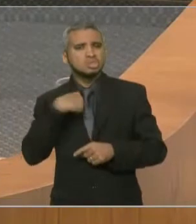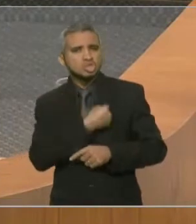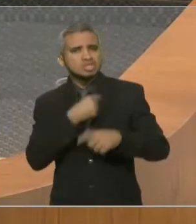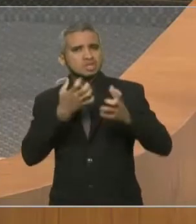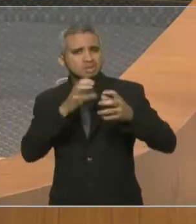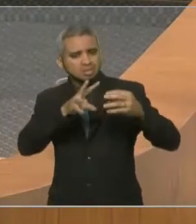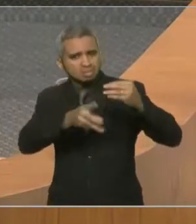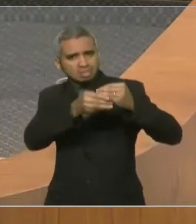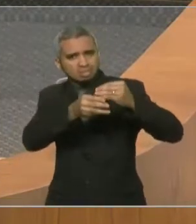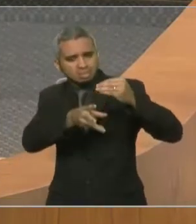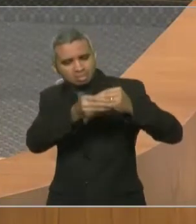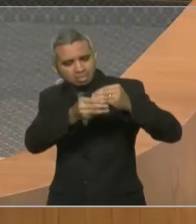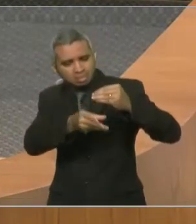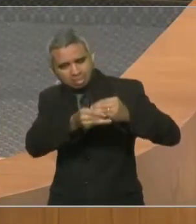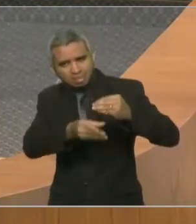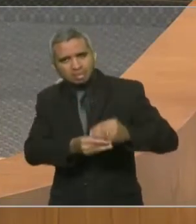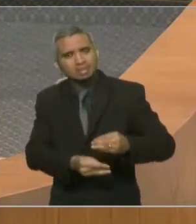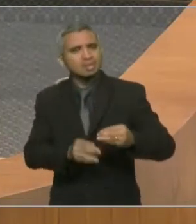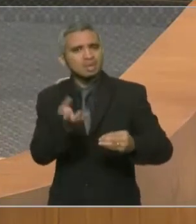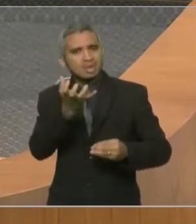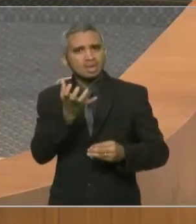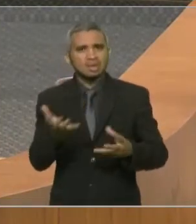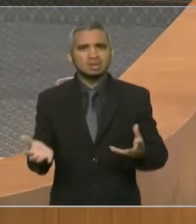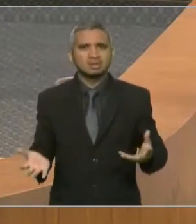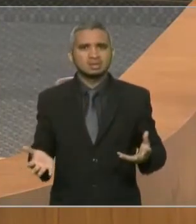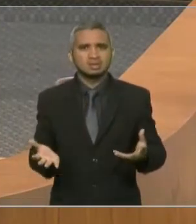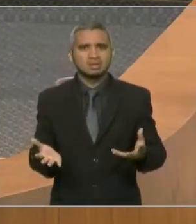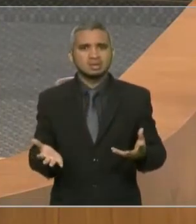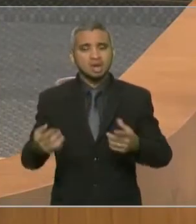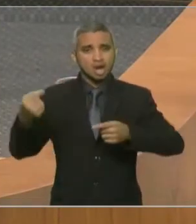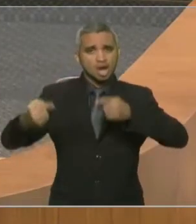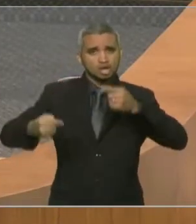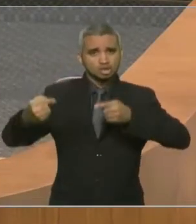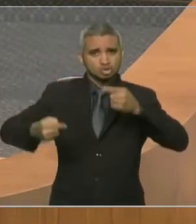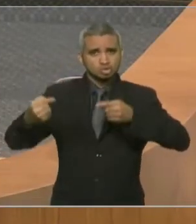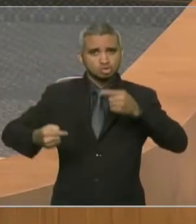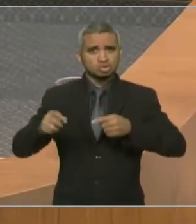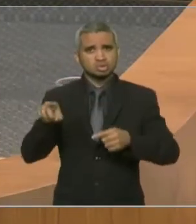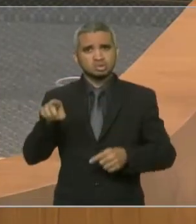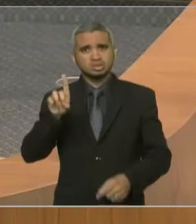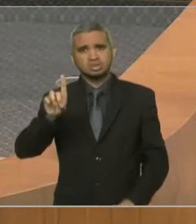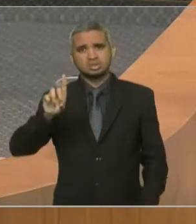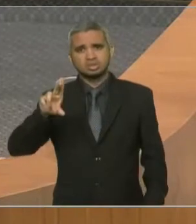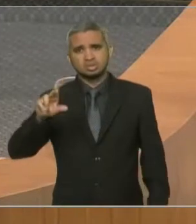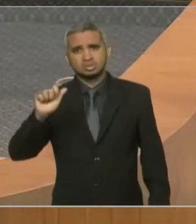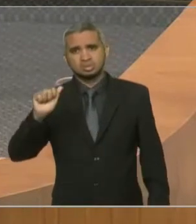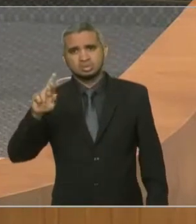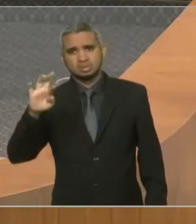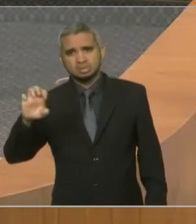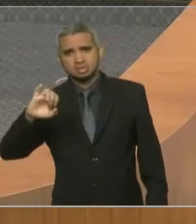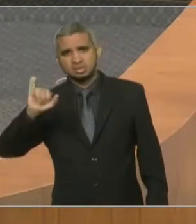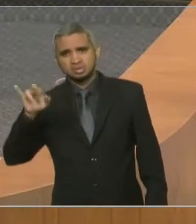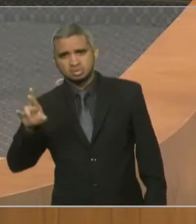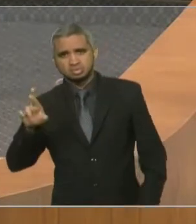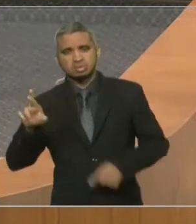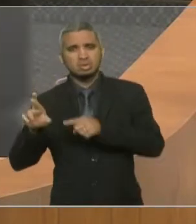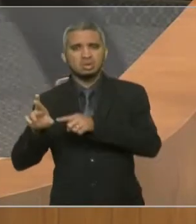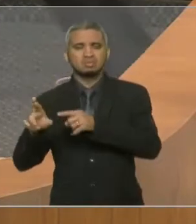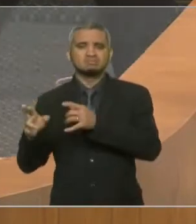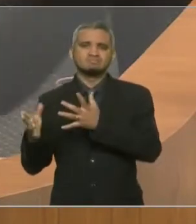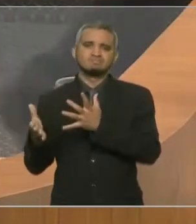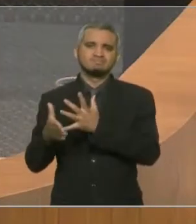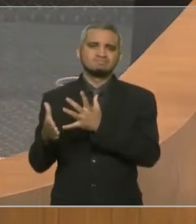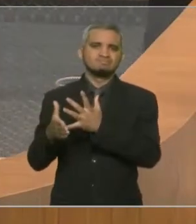E na discussão que eu tive com o deputado Duarte Júnior agora há pouco, eu o questionei, mas aí o nível baixou, não teve como a gente continuar